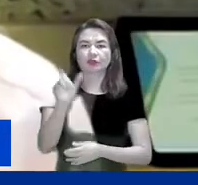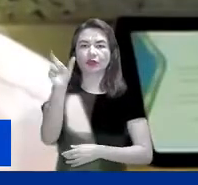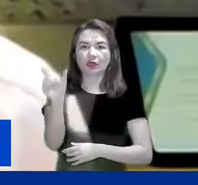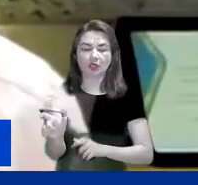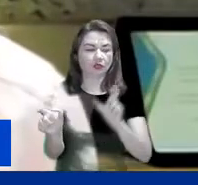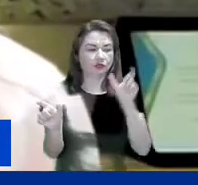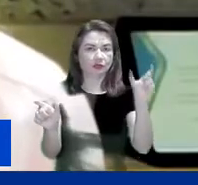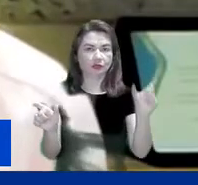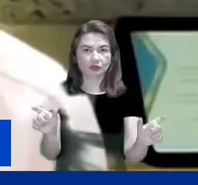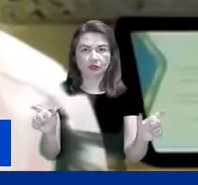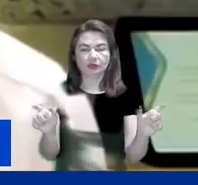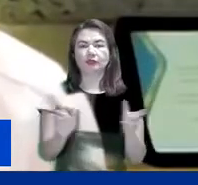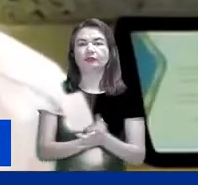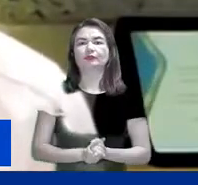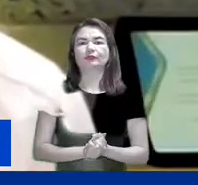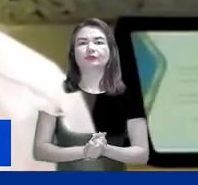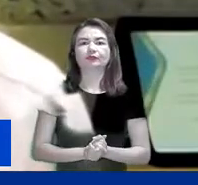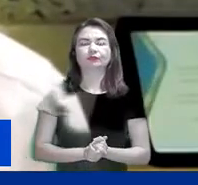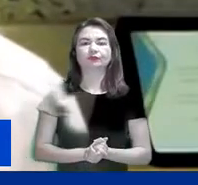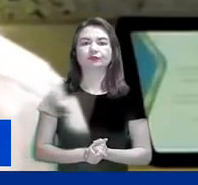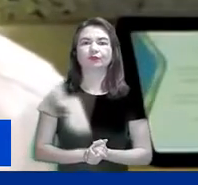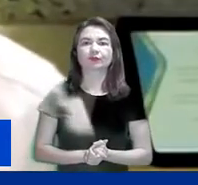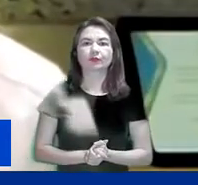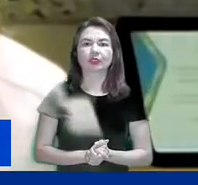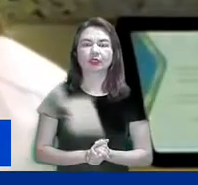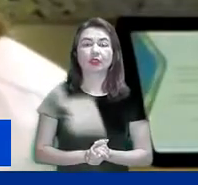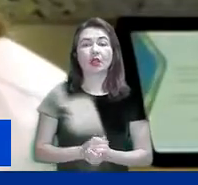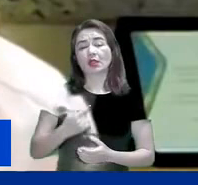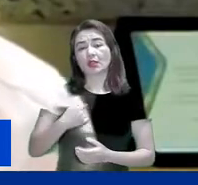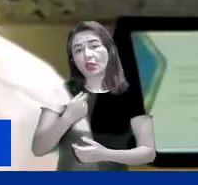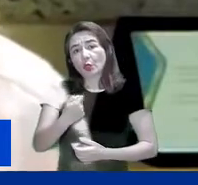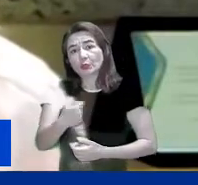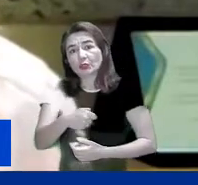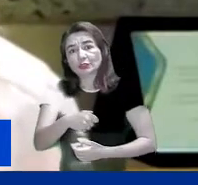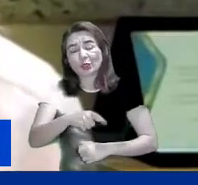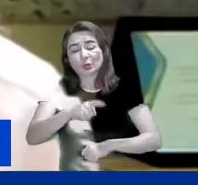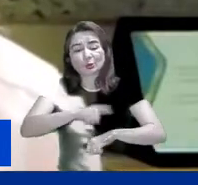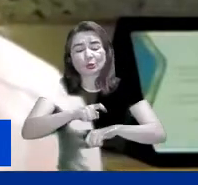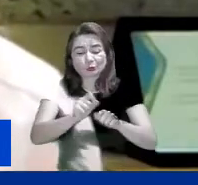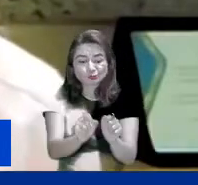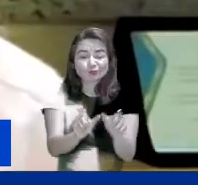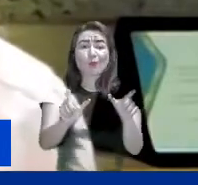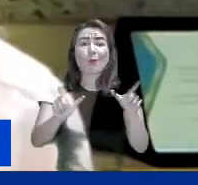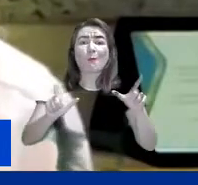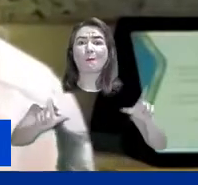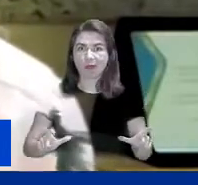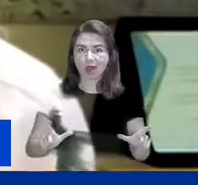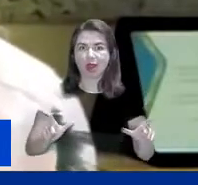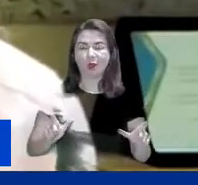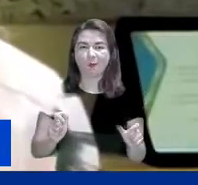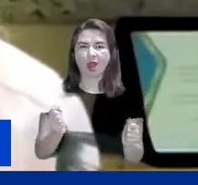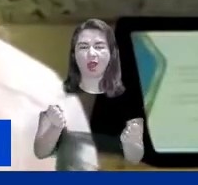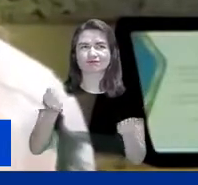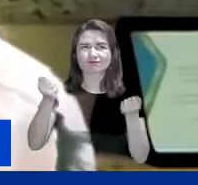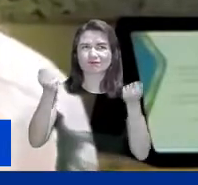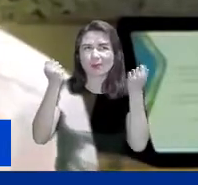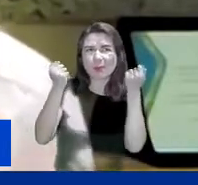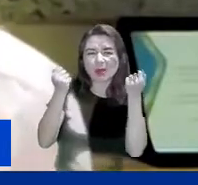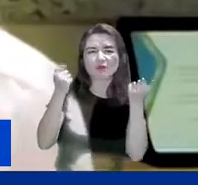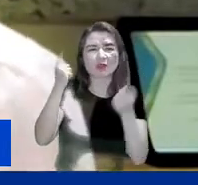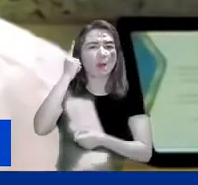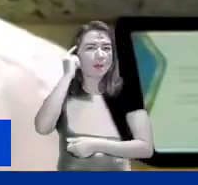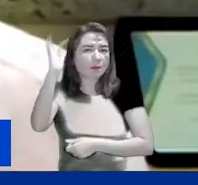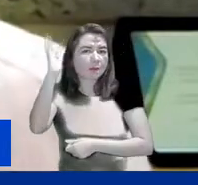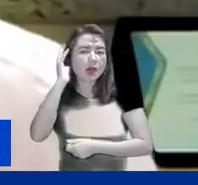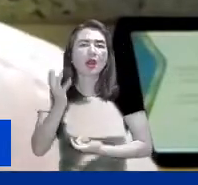recorrente quanto dos recorridos, e eu preciso de um tempo maior para fazer uma análise. E então eu peço venha aos